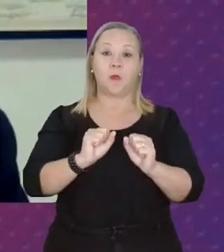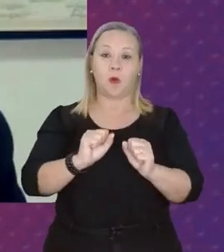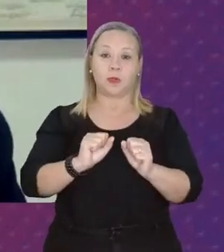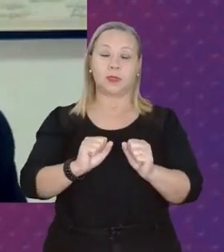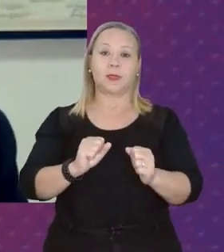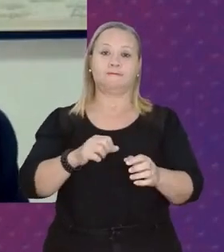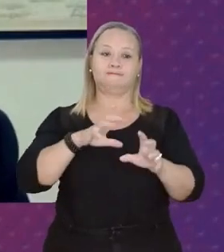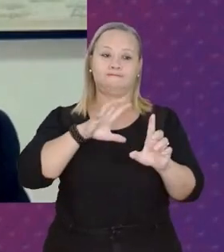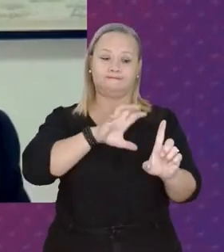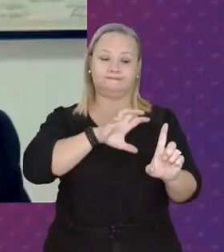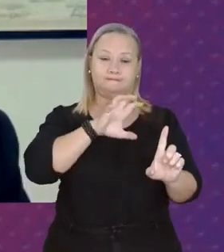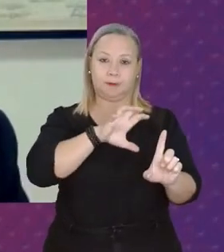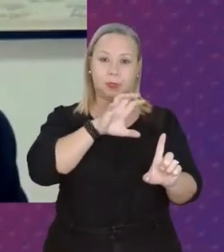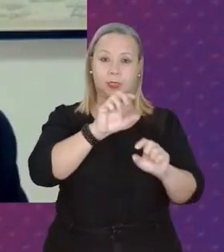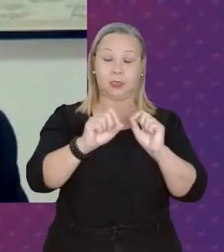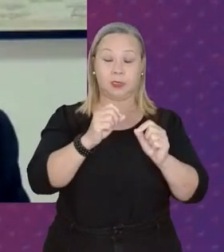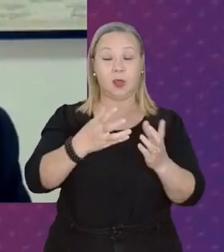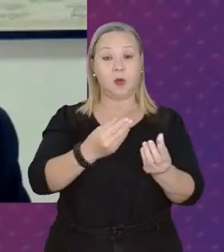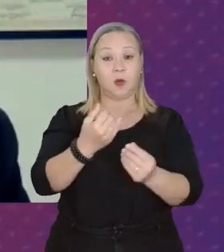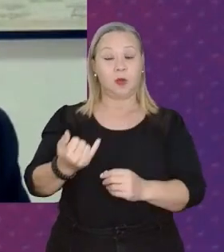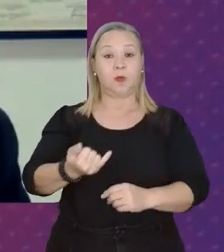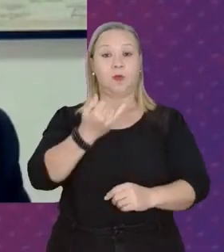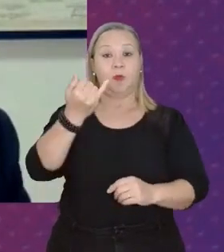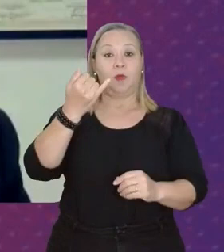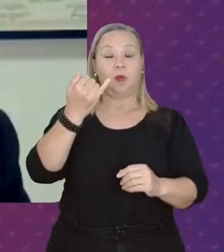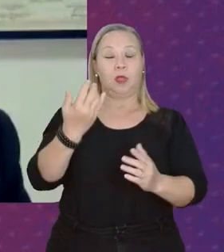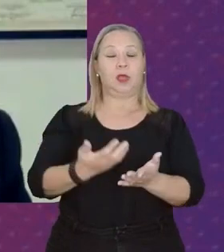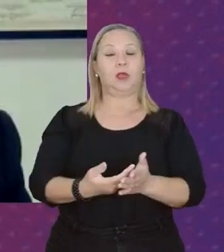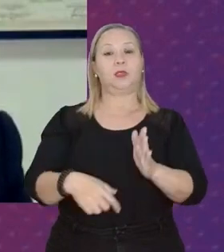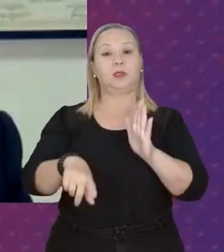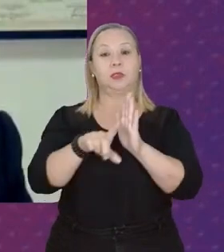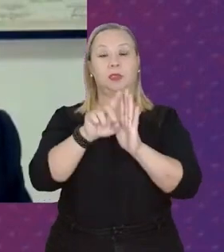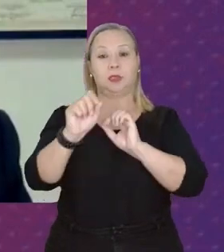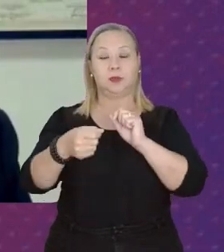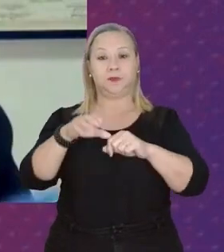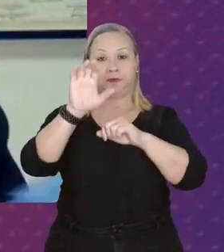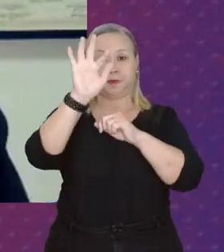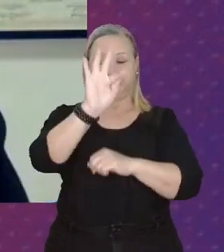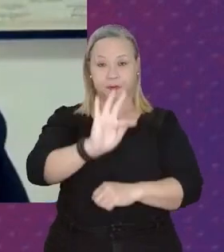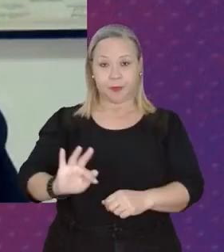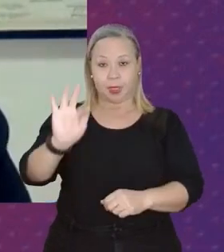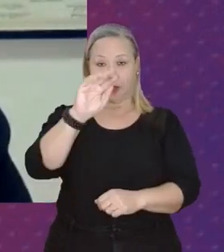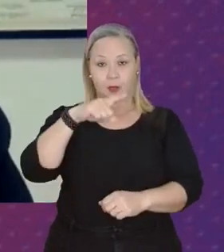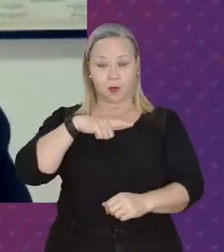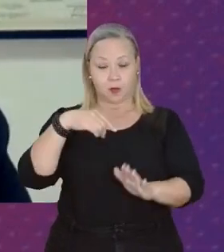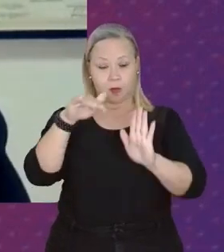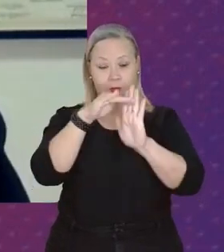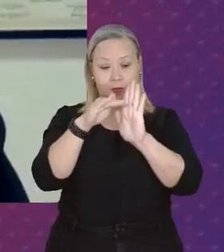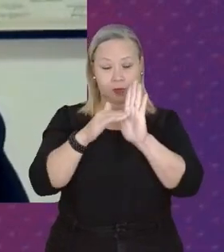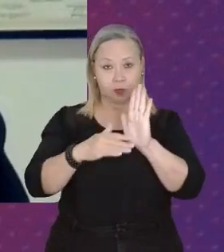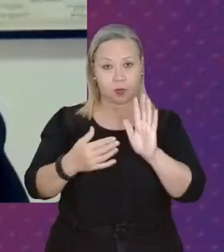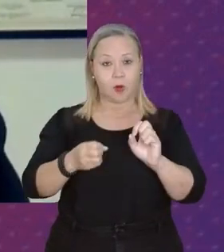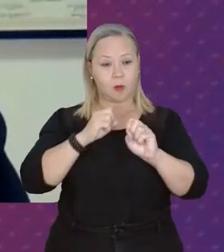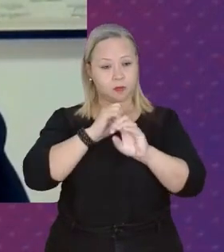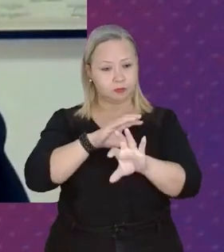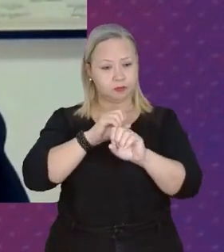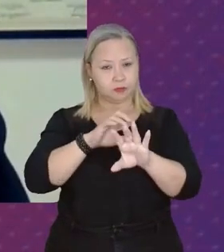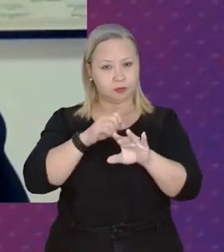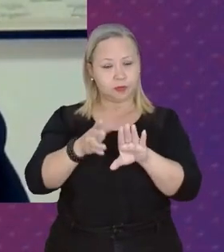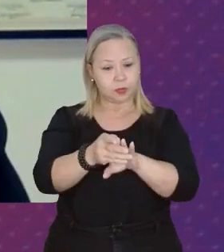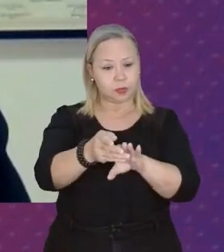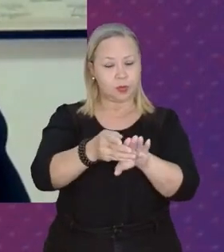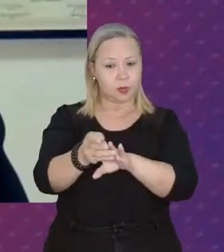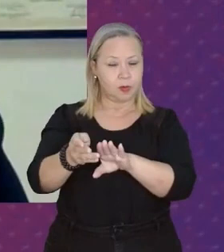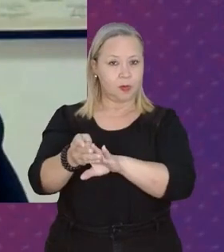por isso que é muito importante que os estatutos das federações contenham normas que disciplinem qualquer hipótese